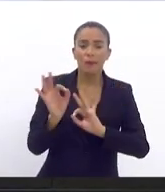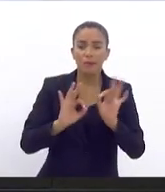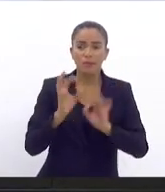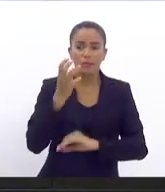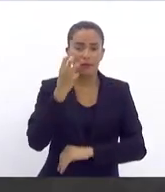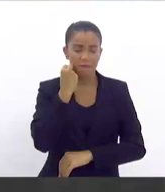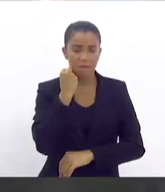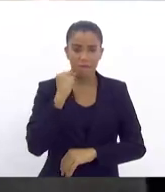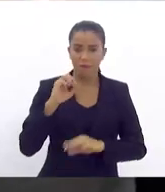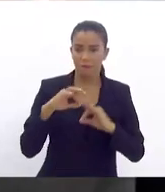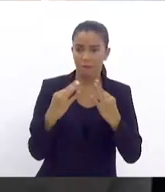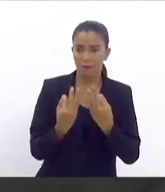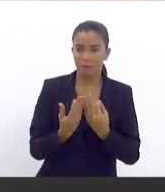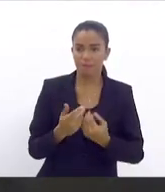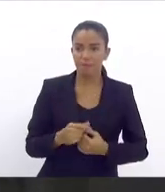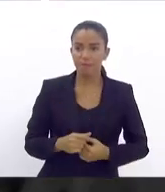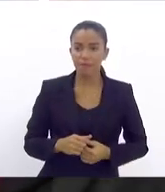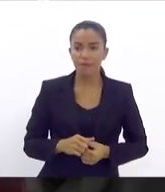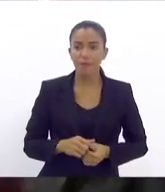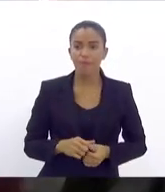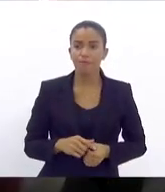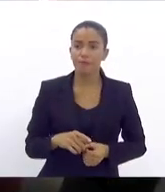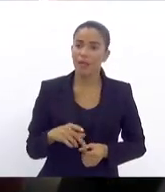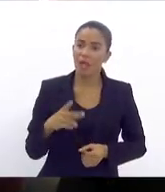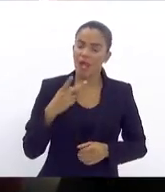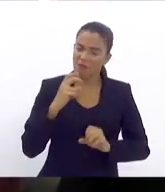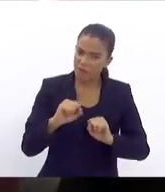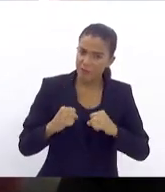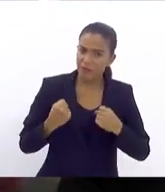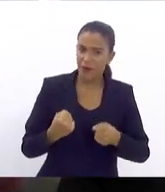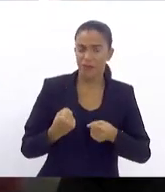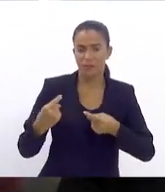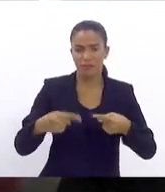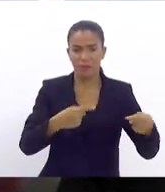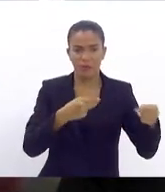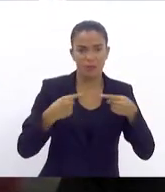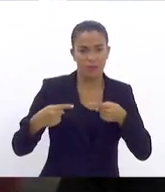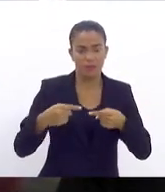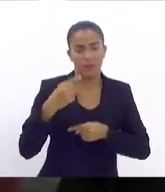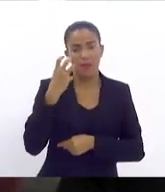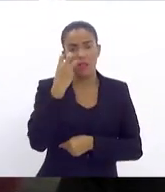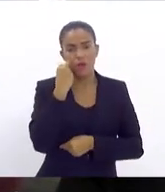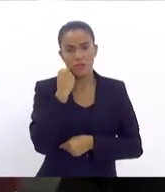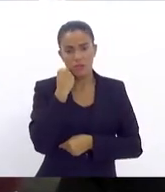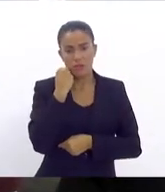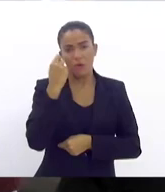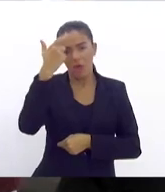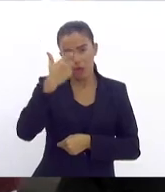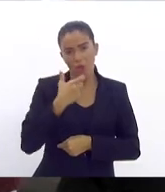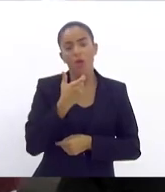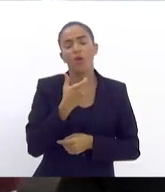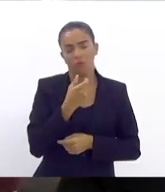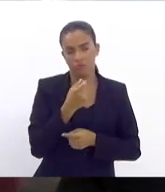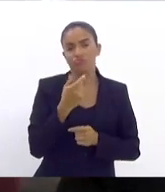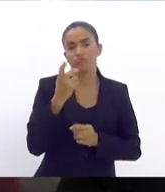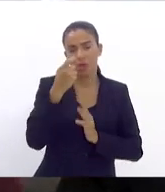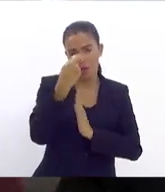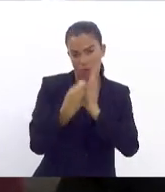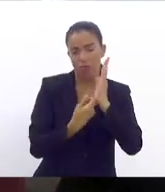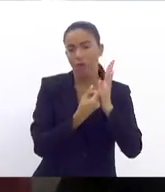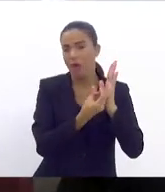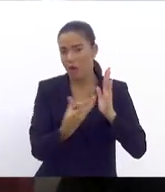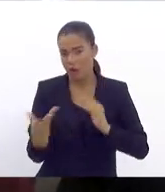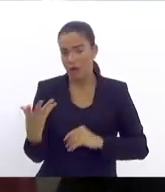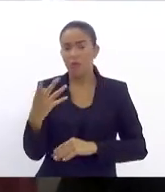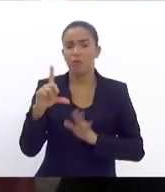pauta. É só mais uma iniciativa que a gente tem no campo do fortalecimento das políticas de adoção. Eu sou autor de algumas leis nessa